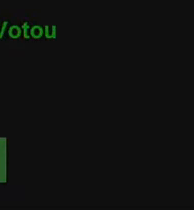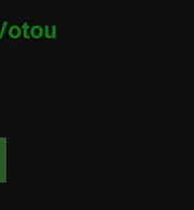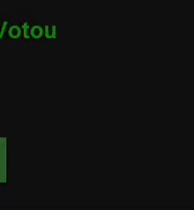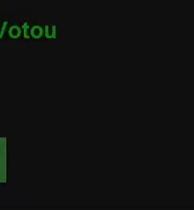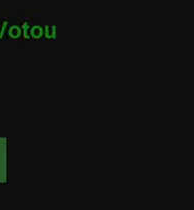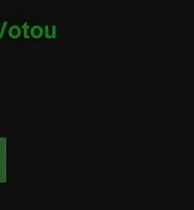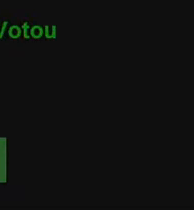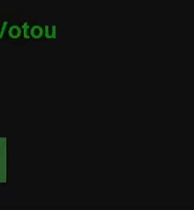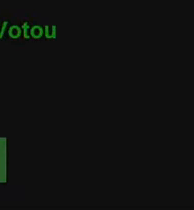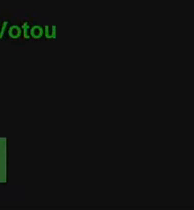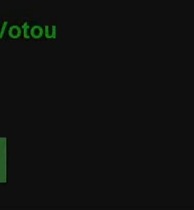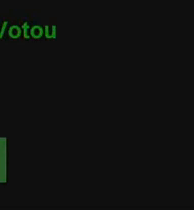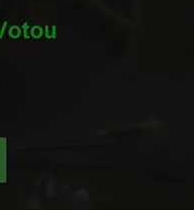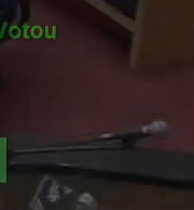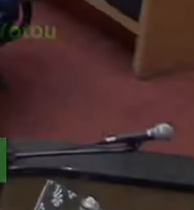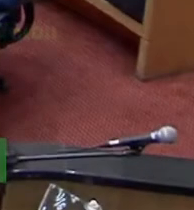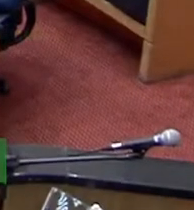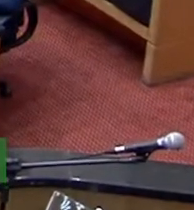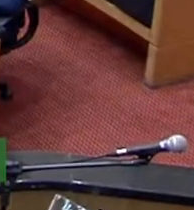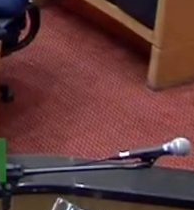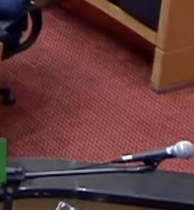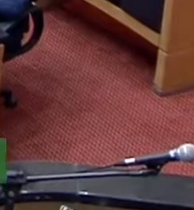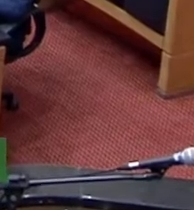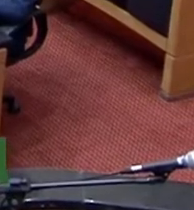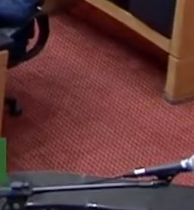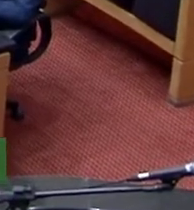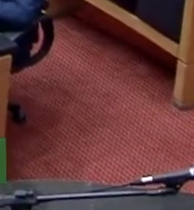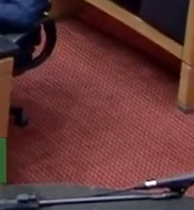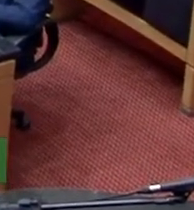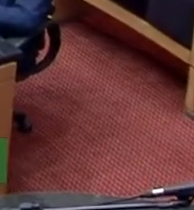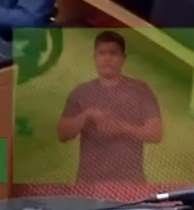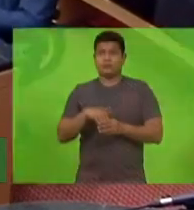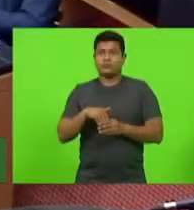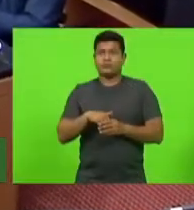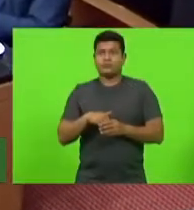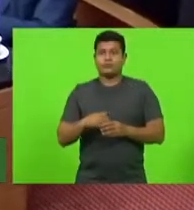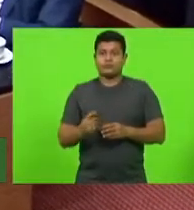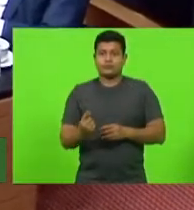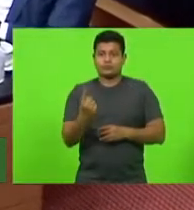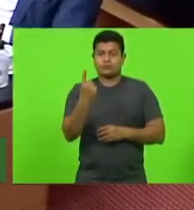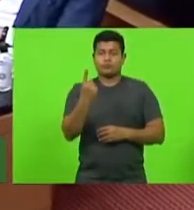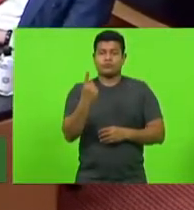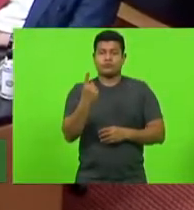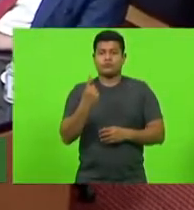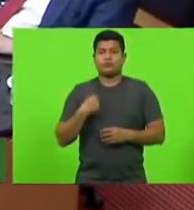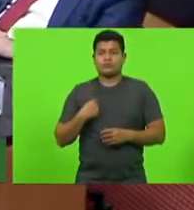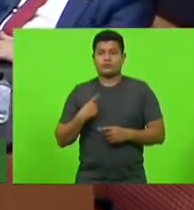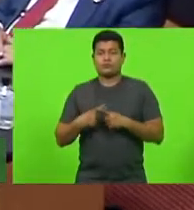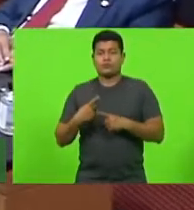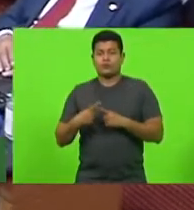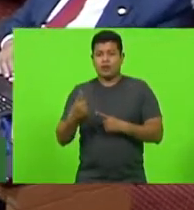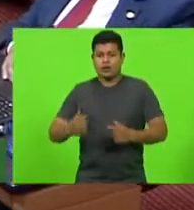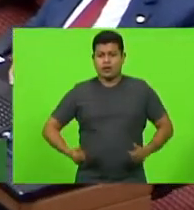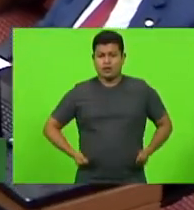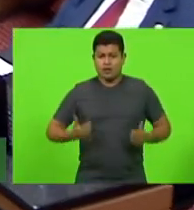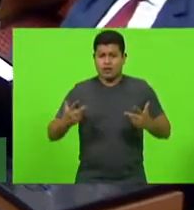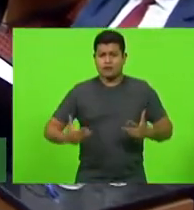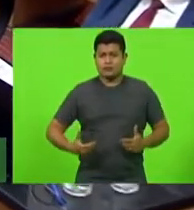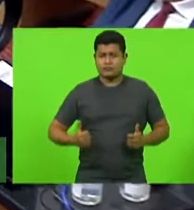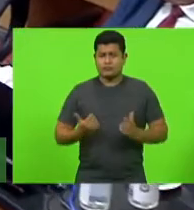que votassem um, haja vista que o projeto de lei não cria nenhuma despesa pública ao Estado, ele apenas